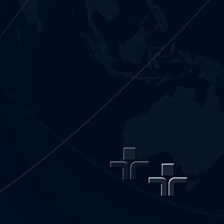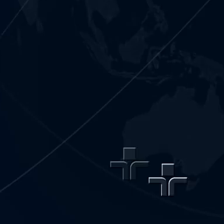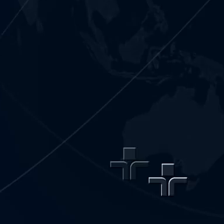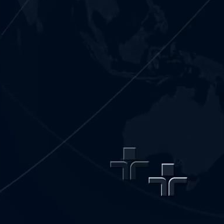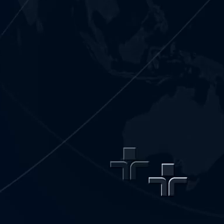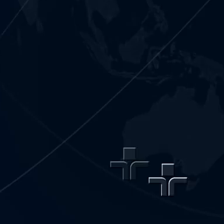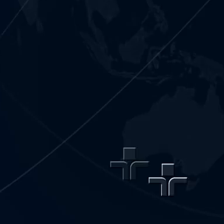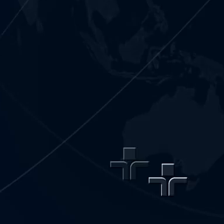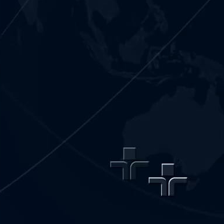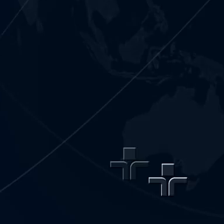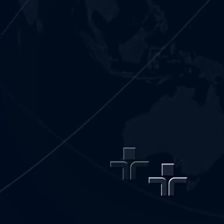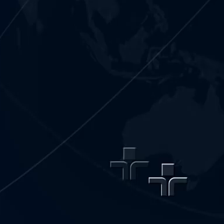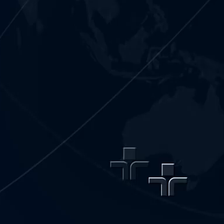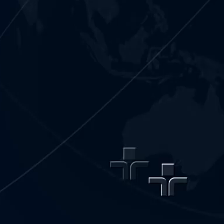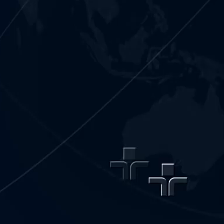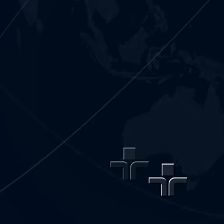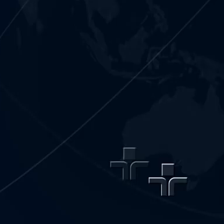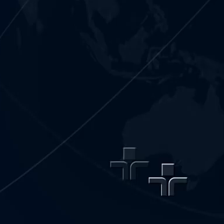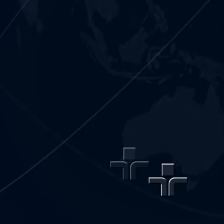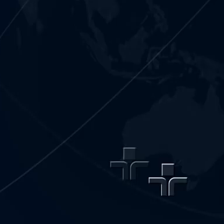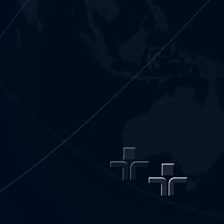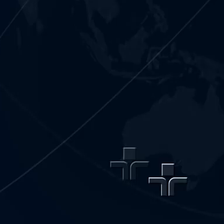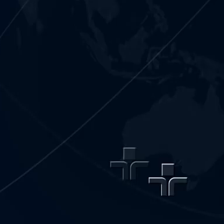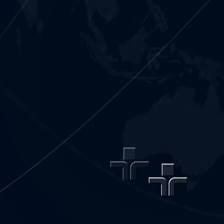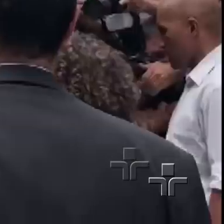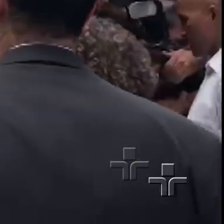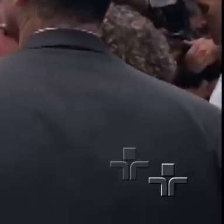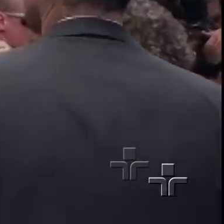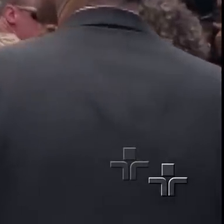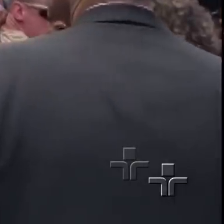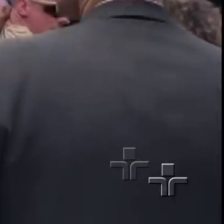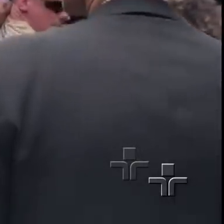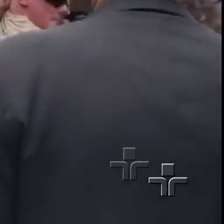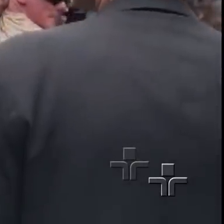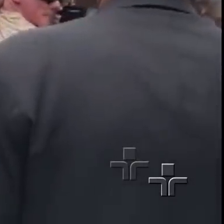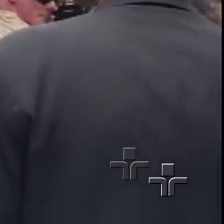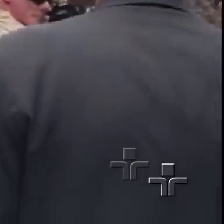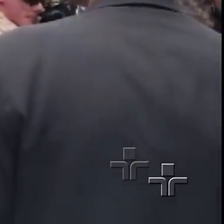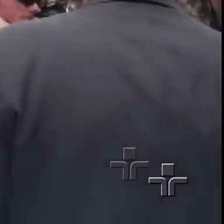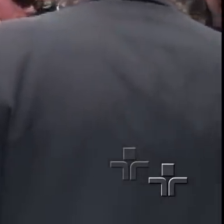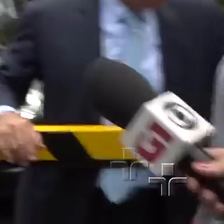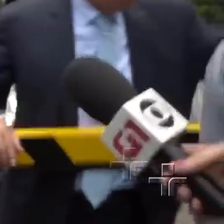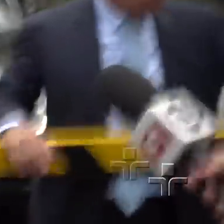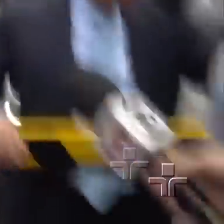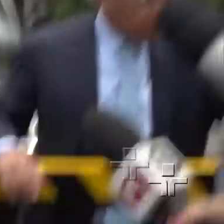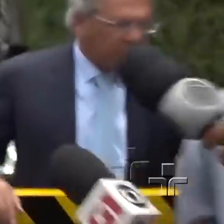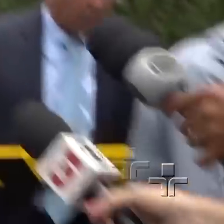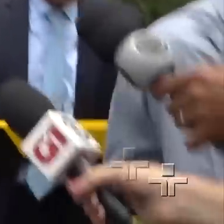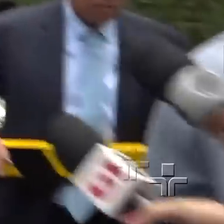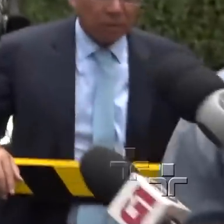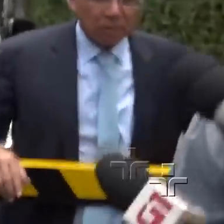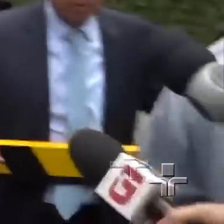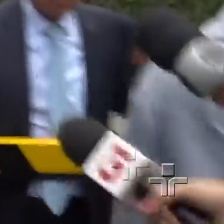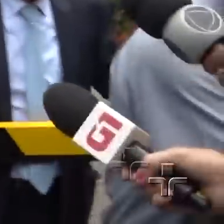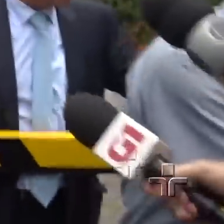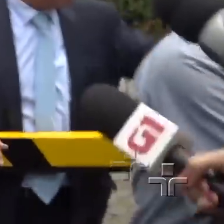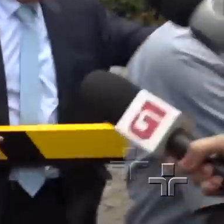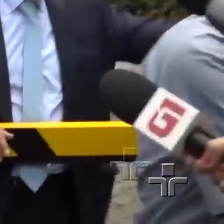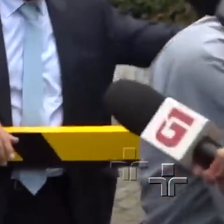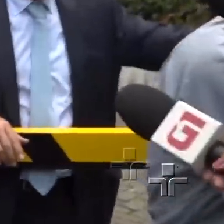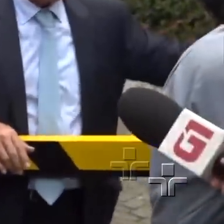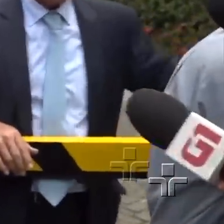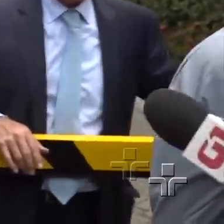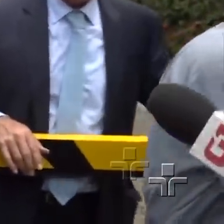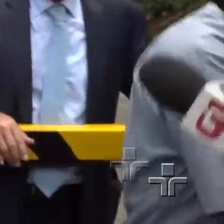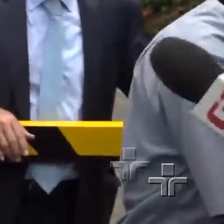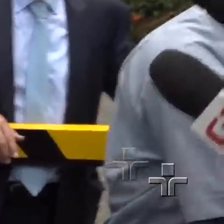zona sul do Rio de Janeiro. A reunião durou 1h30 e na saída, Moro, acompanhado do futuro ministro da Economia,